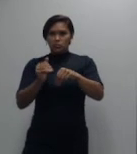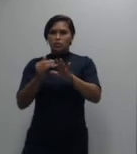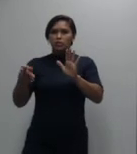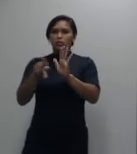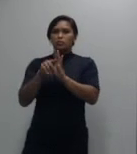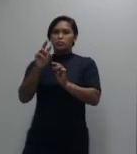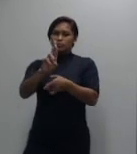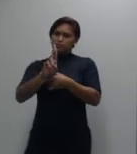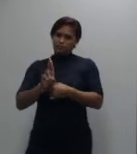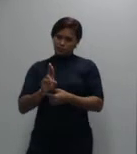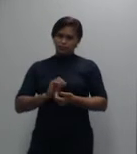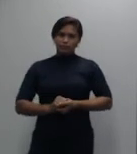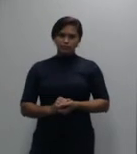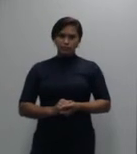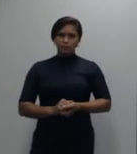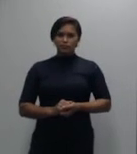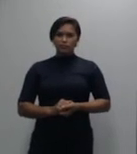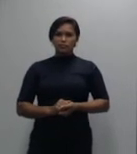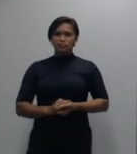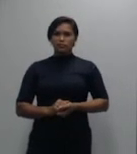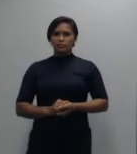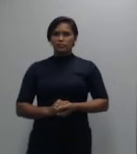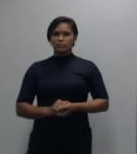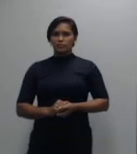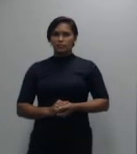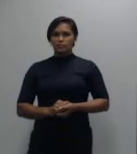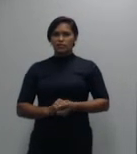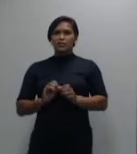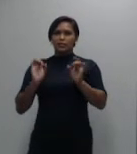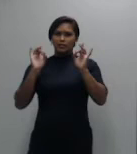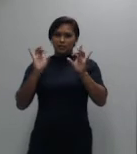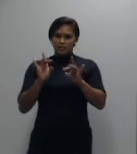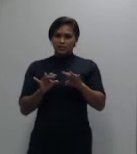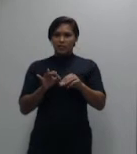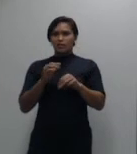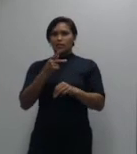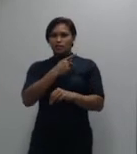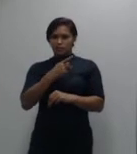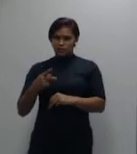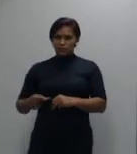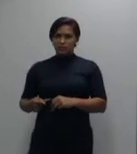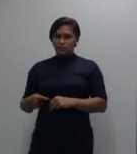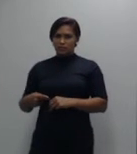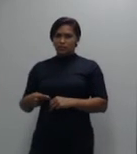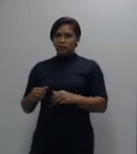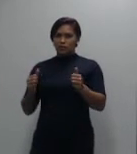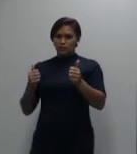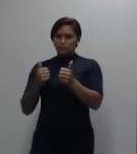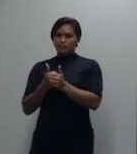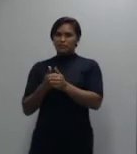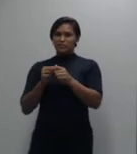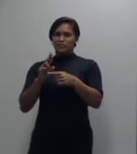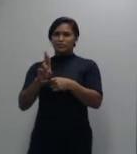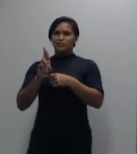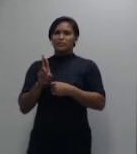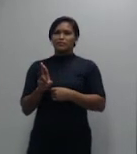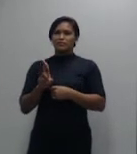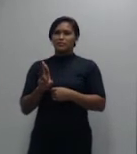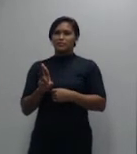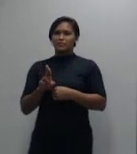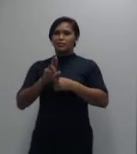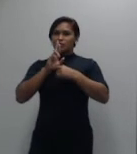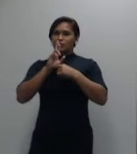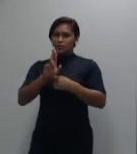relator eu lembrava que pende para cá disse o presidente e acompanhe pode direta no resultado